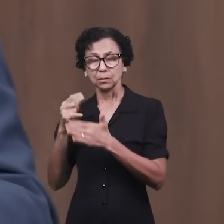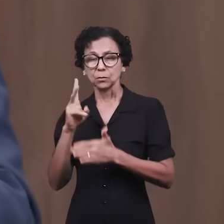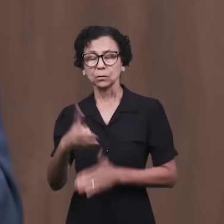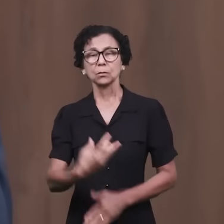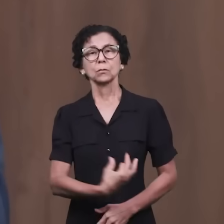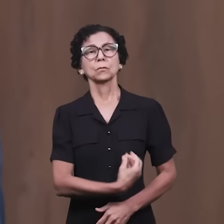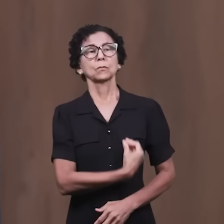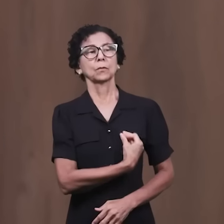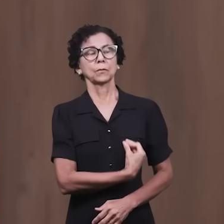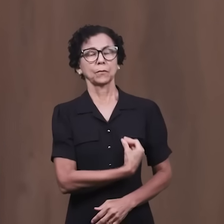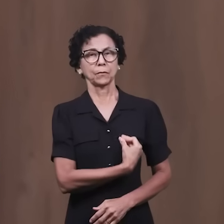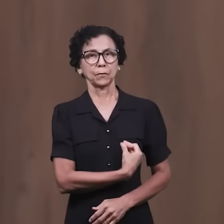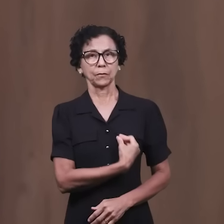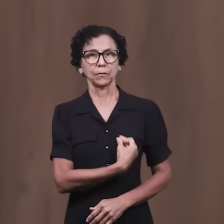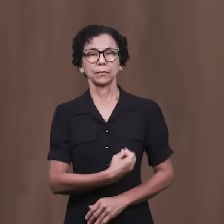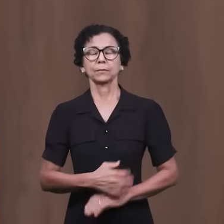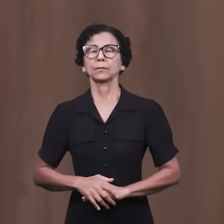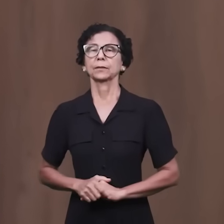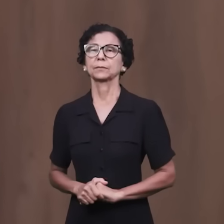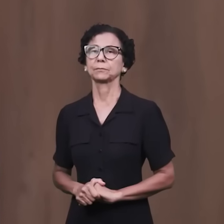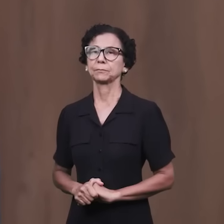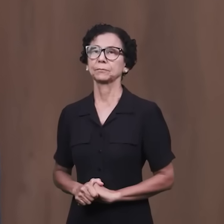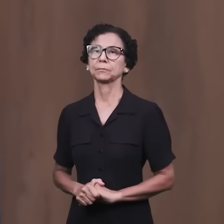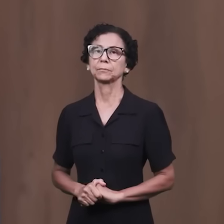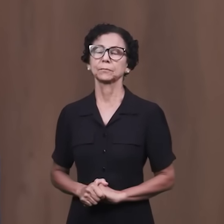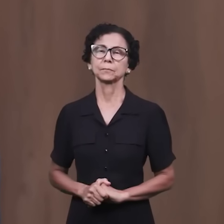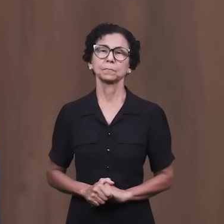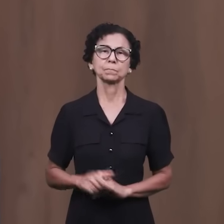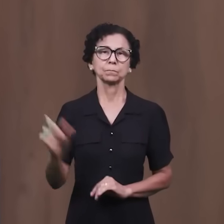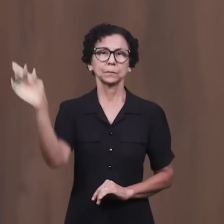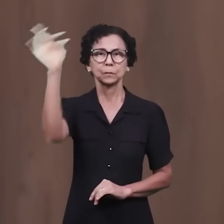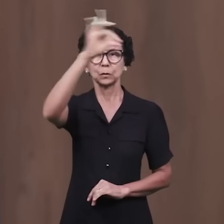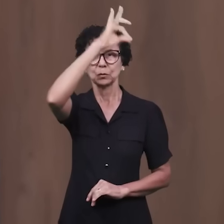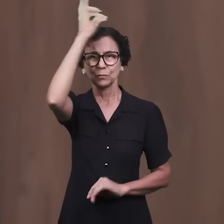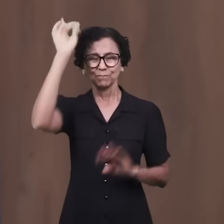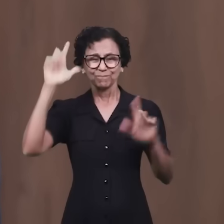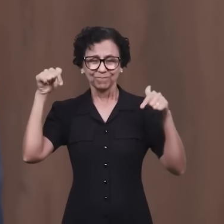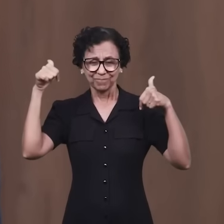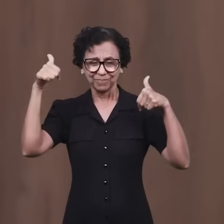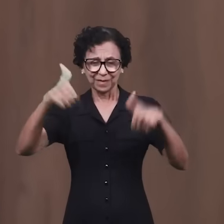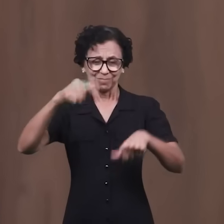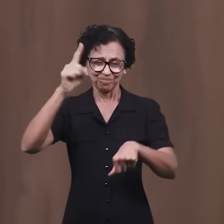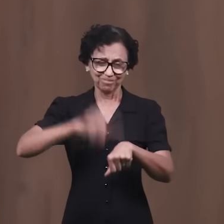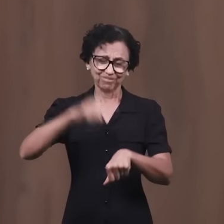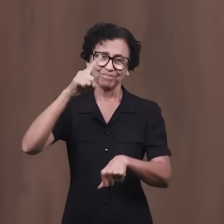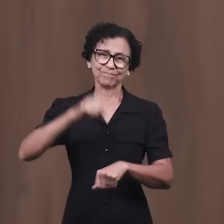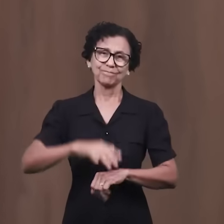Espírito Santo opera naquela hora, ela fica viva. Então,